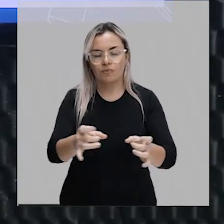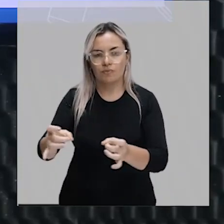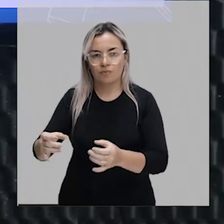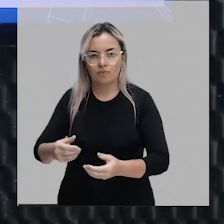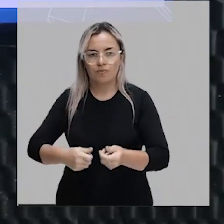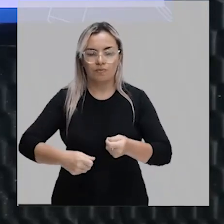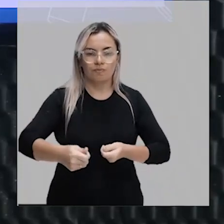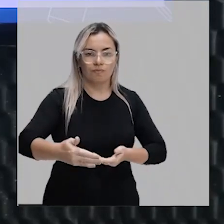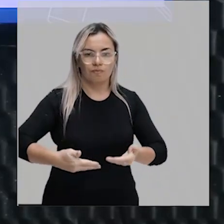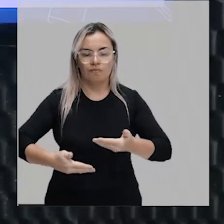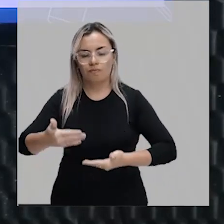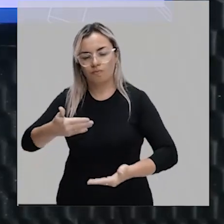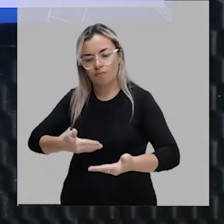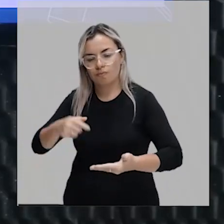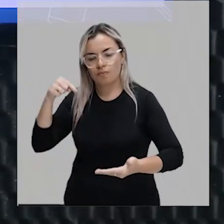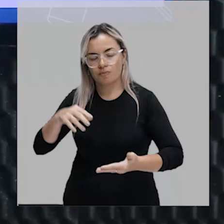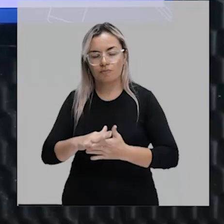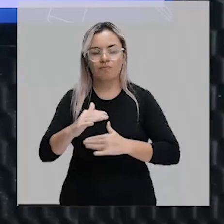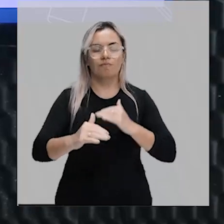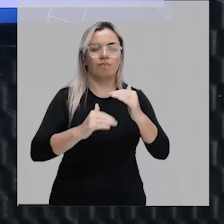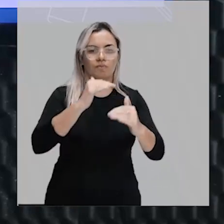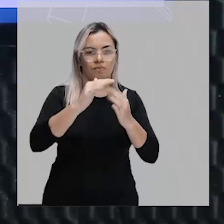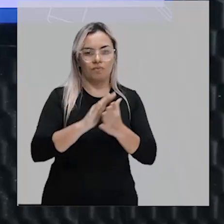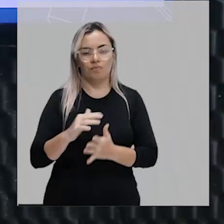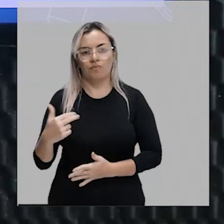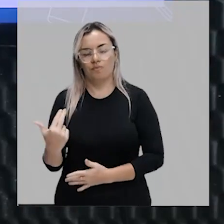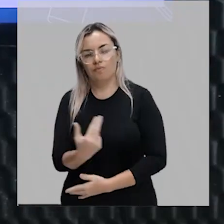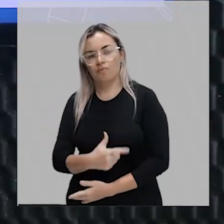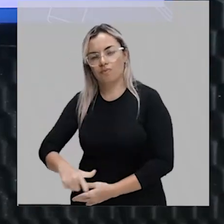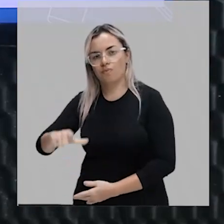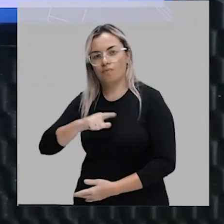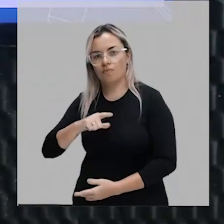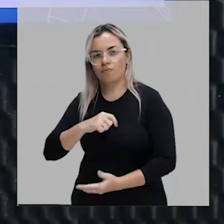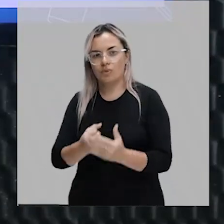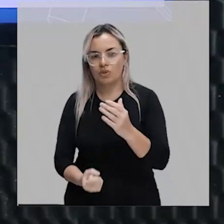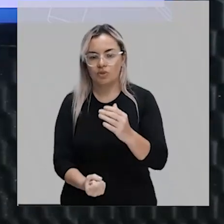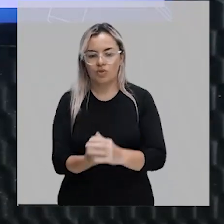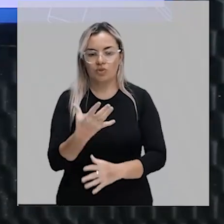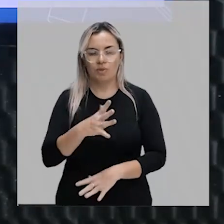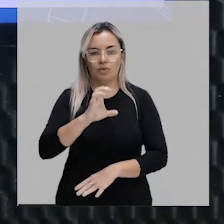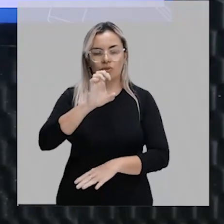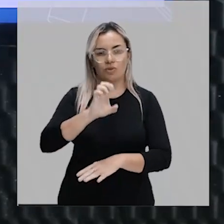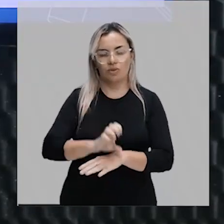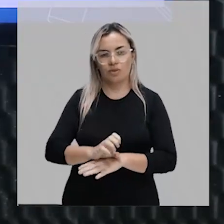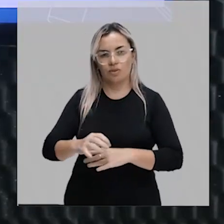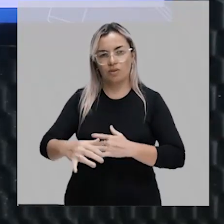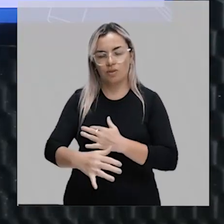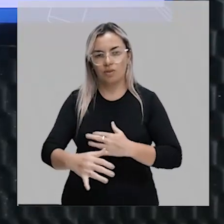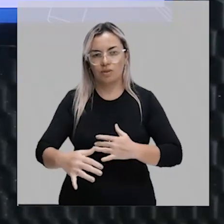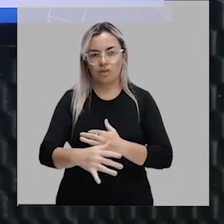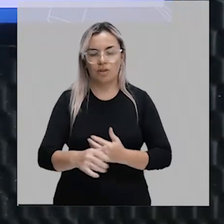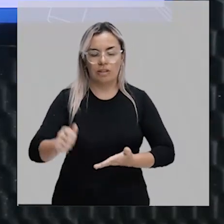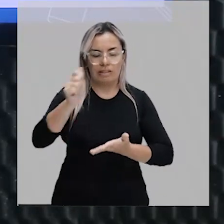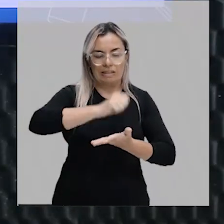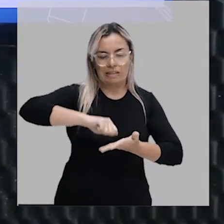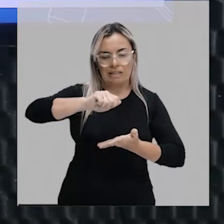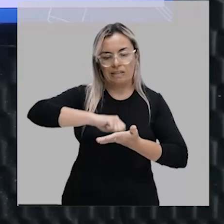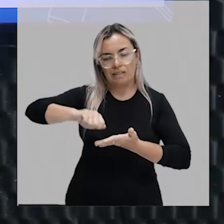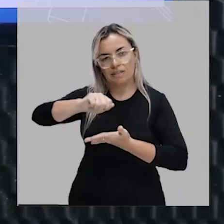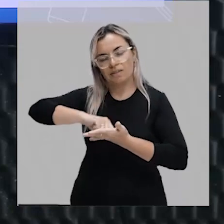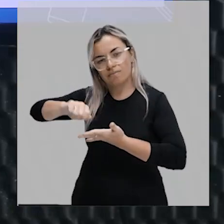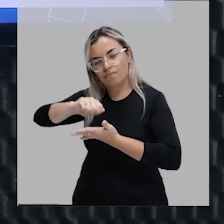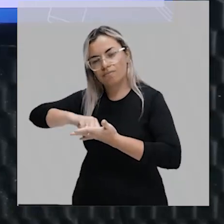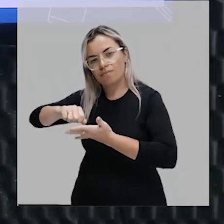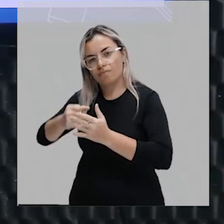comércio. E com isso, nós teremos o surgimento do Estado, o surgimento da escrita,